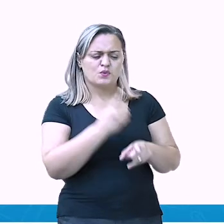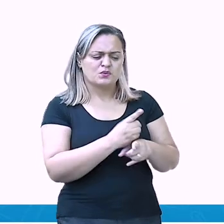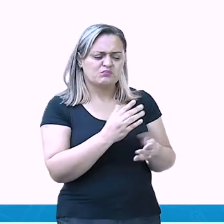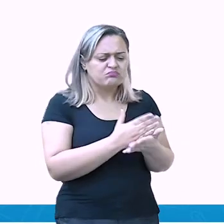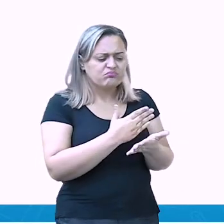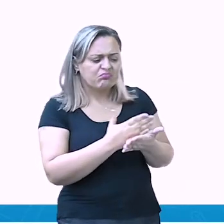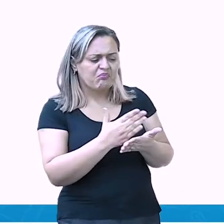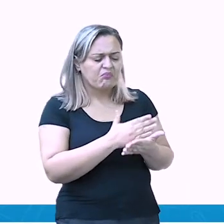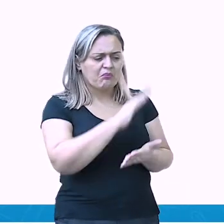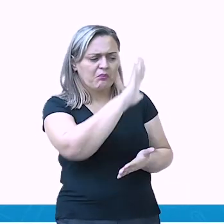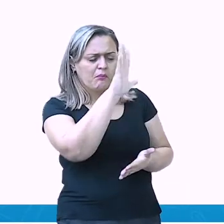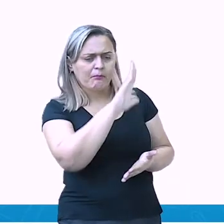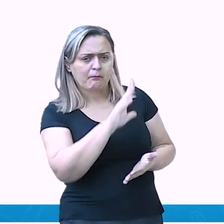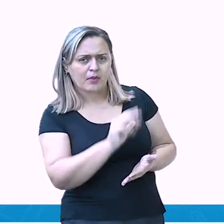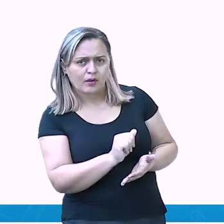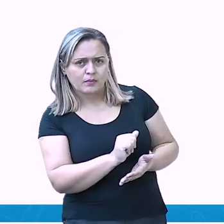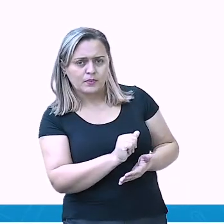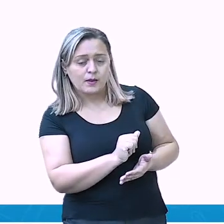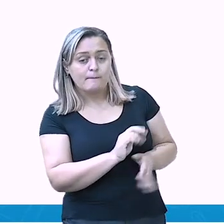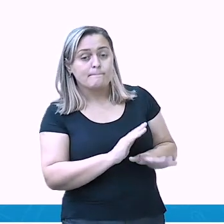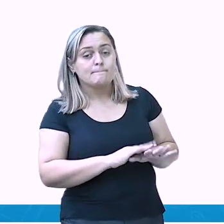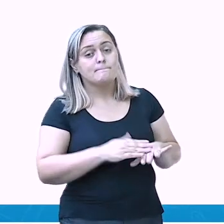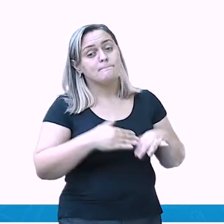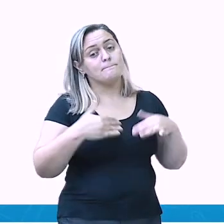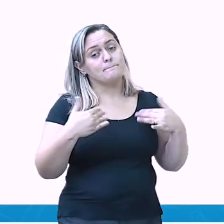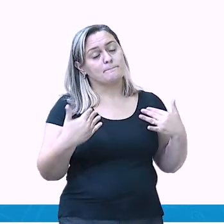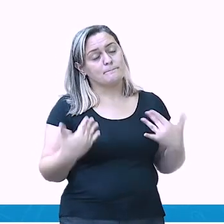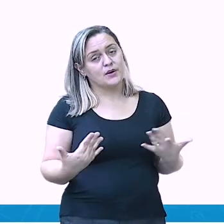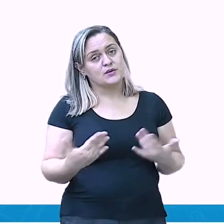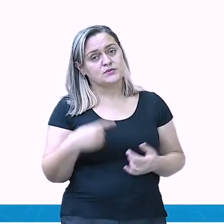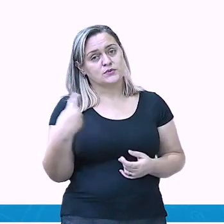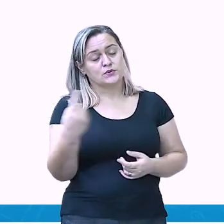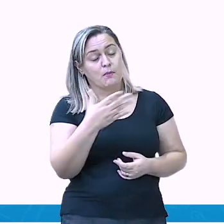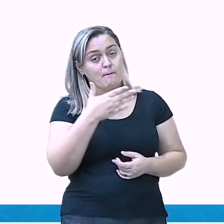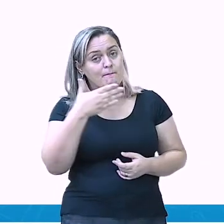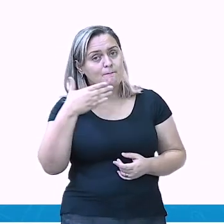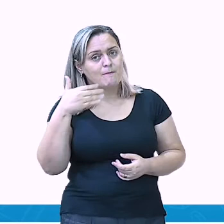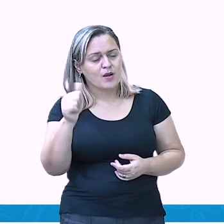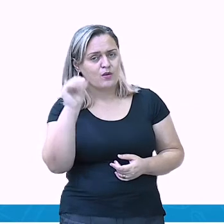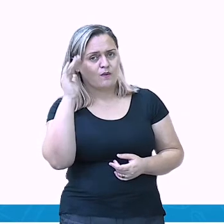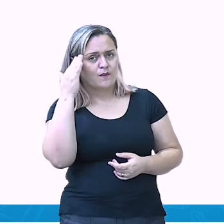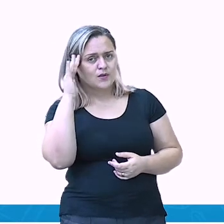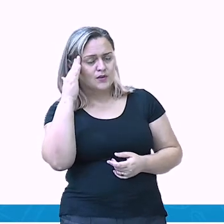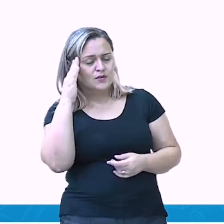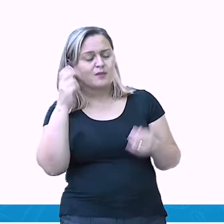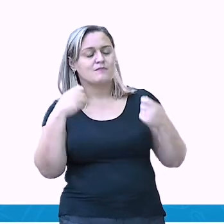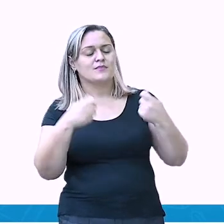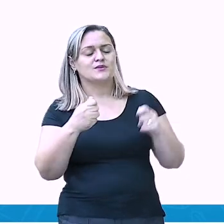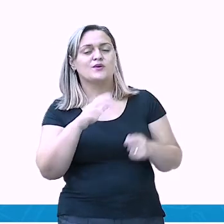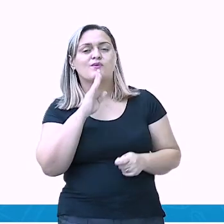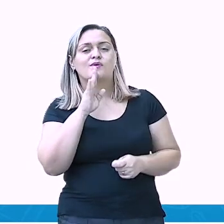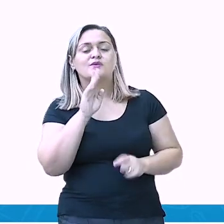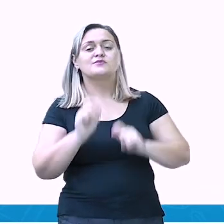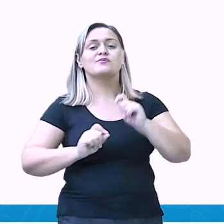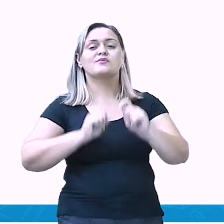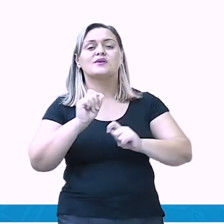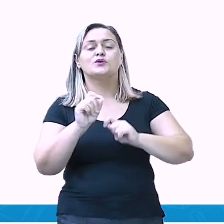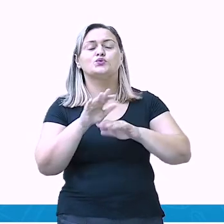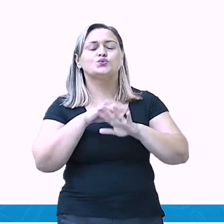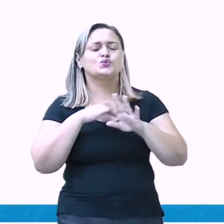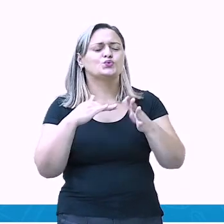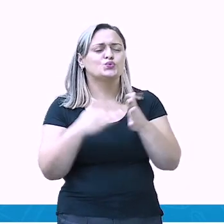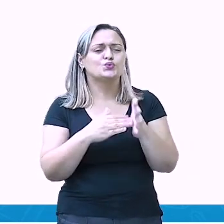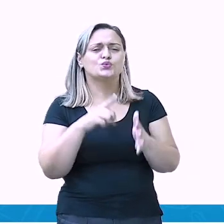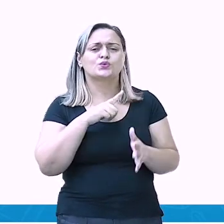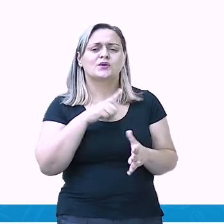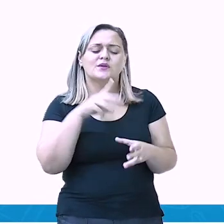toda forma, para melhor interpretarmos as informações cartográficas, é preciso conhecer esses instrumentos,